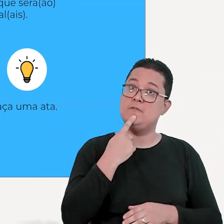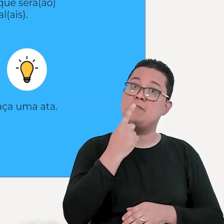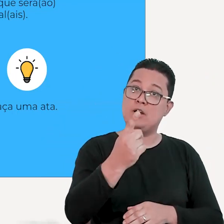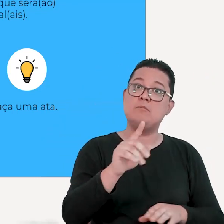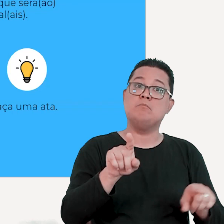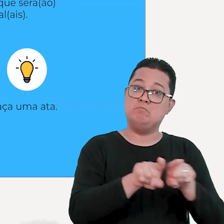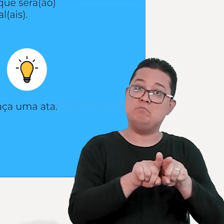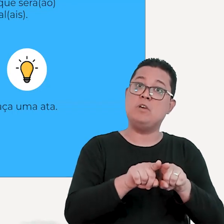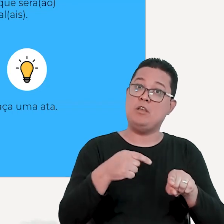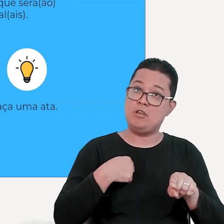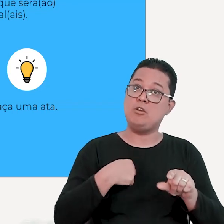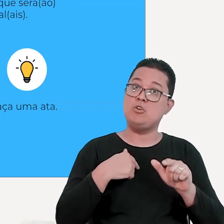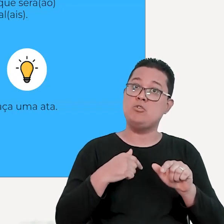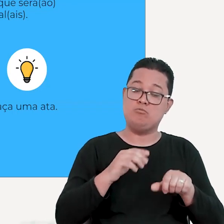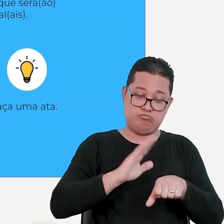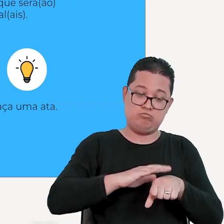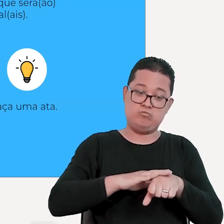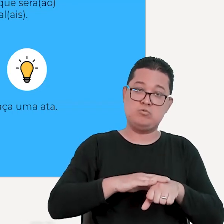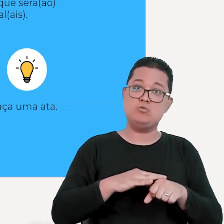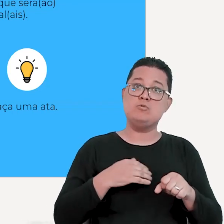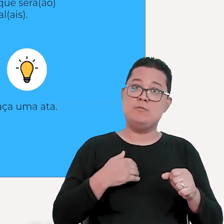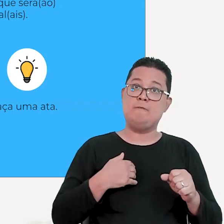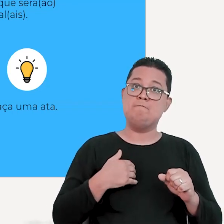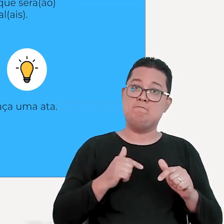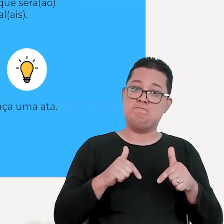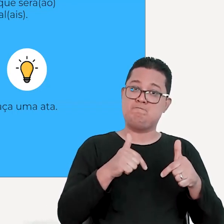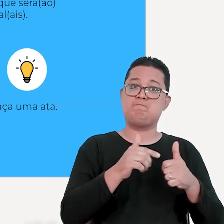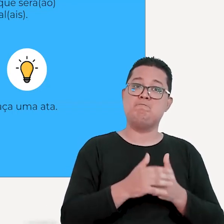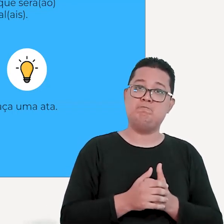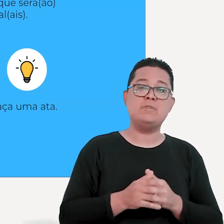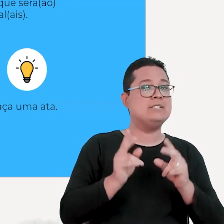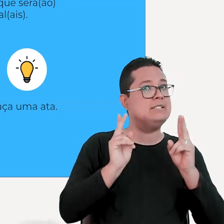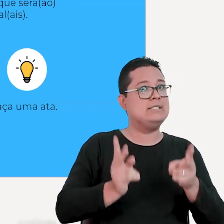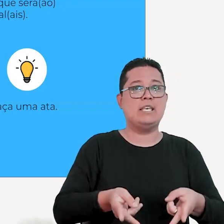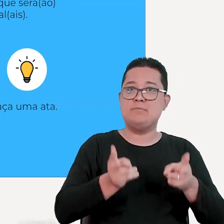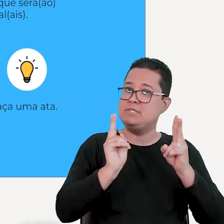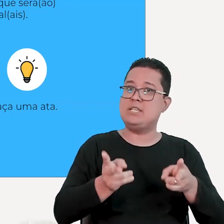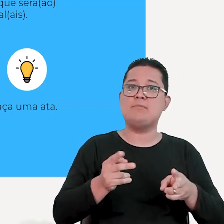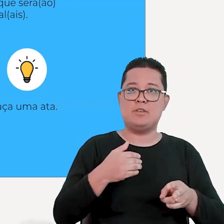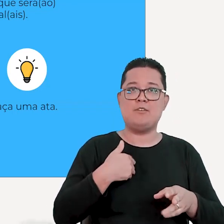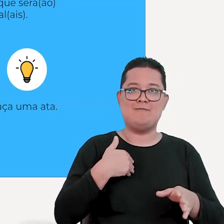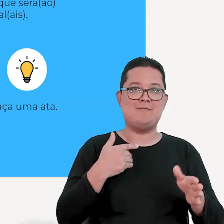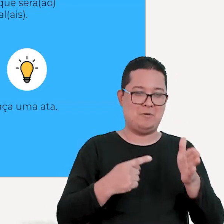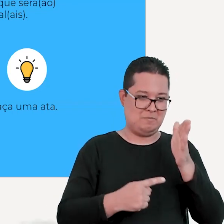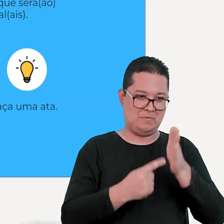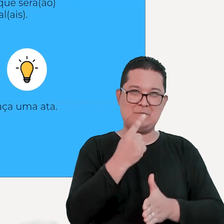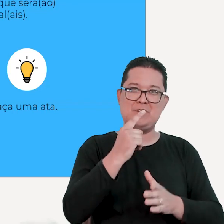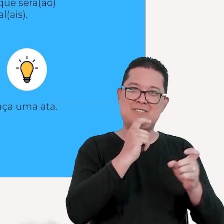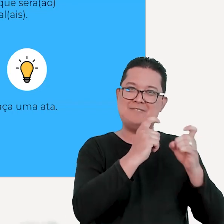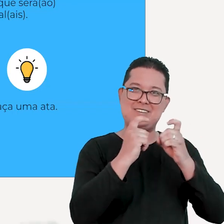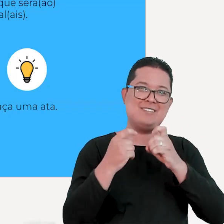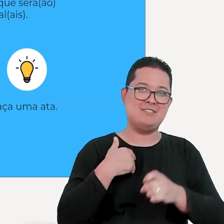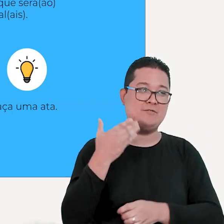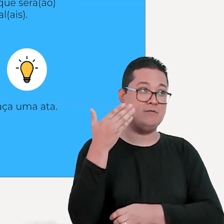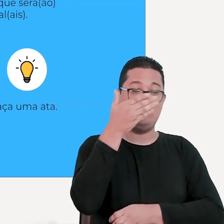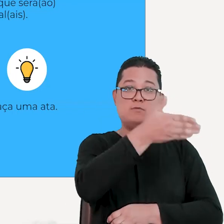Essa aqui, por exemplo, peça pesquisas anteriores, sempre que eu estou nessa reunião inicial, sempre que eu estou neste kickoff, eu abro meu microfone